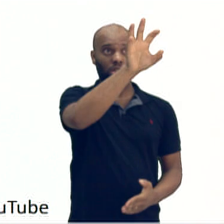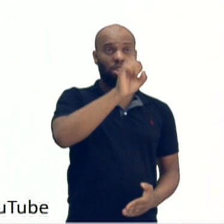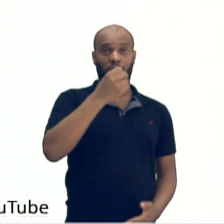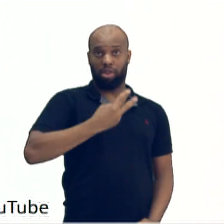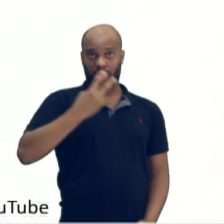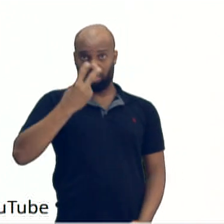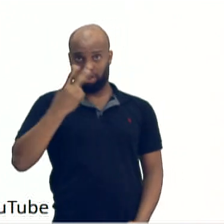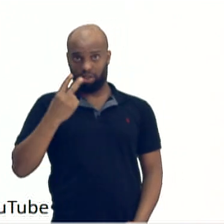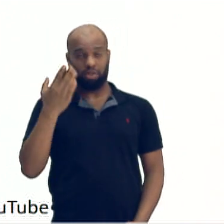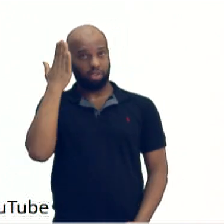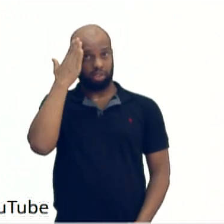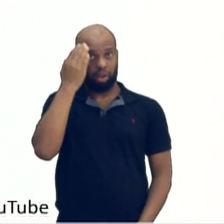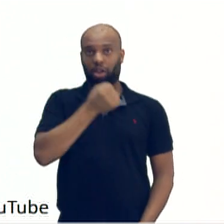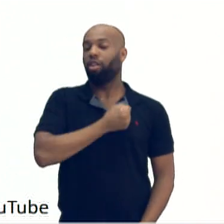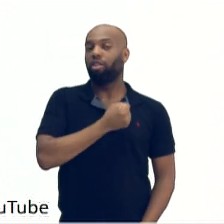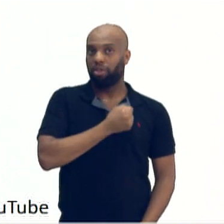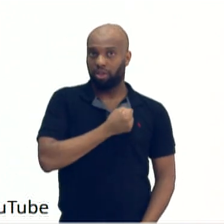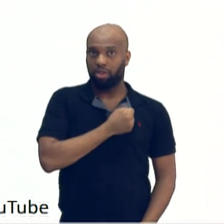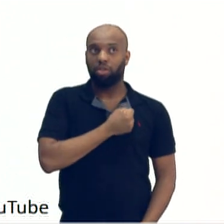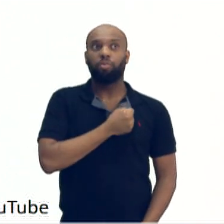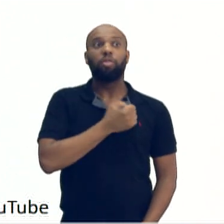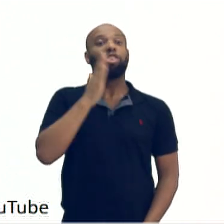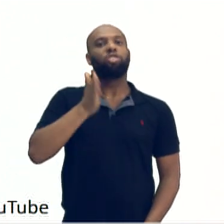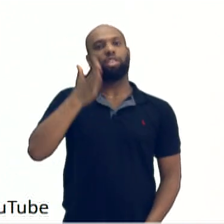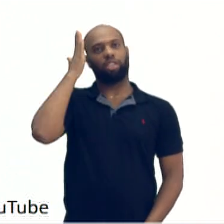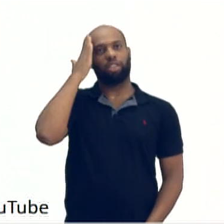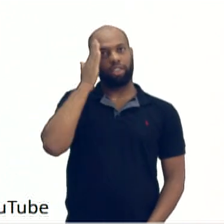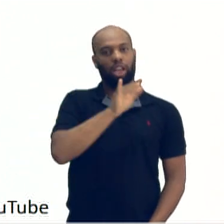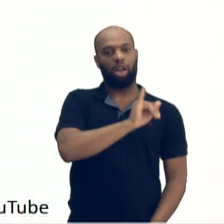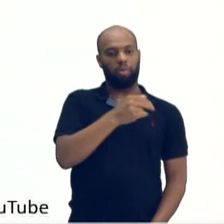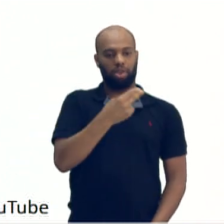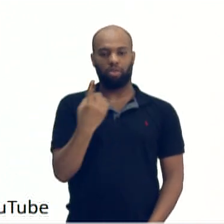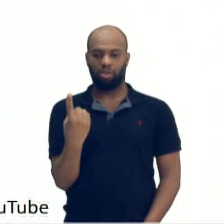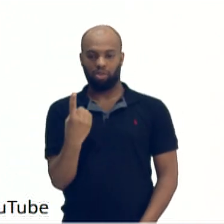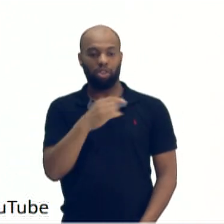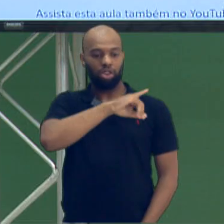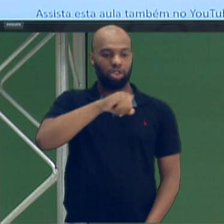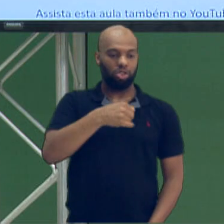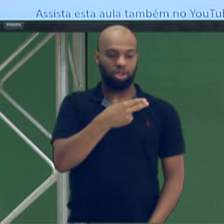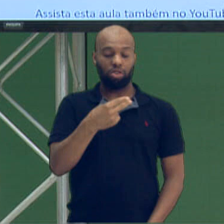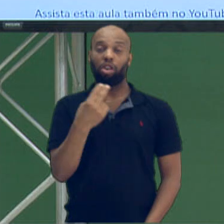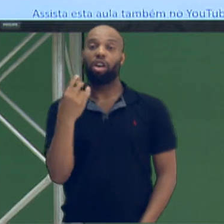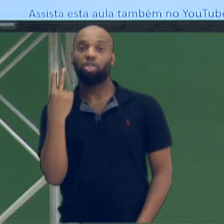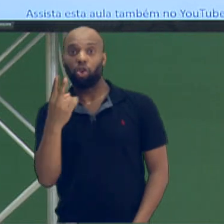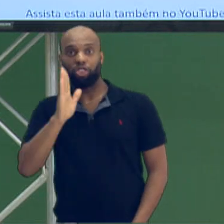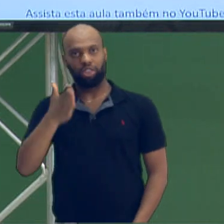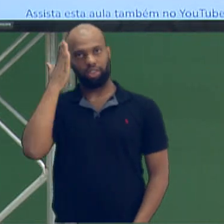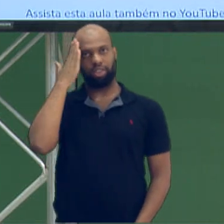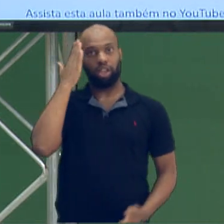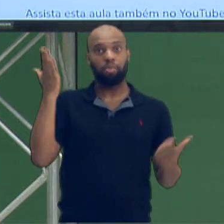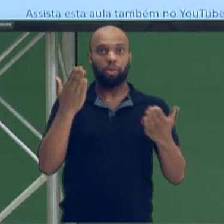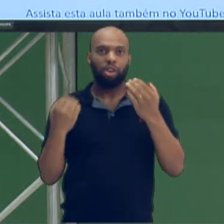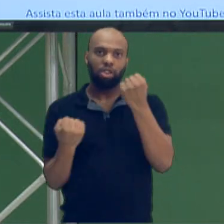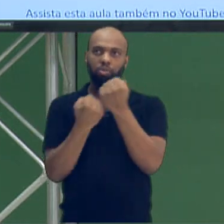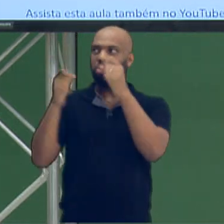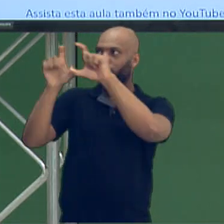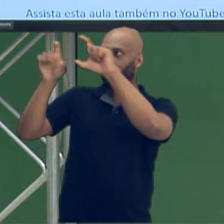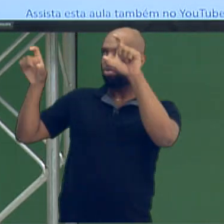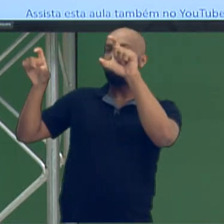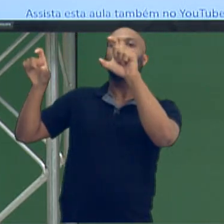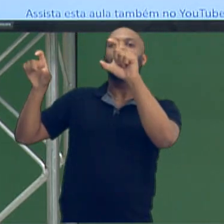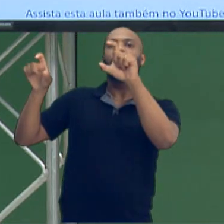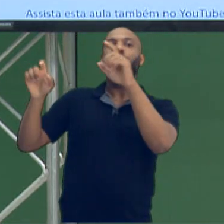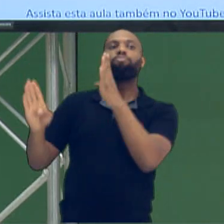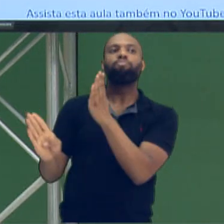valor numérico dele. Então, já sei que o I vale 1 e o J vale 2. Substituindo na minha equação, a gente chega que